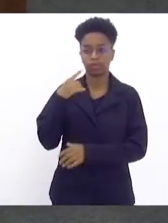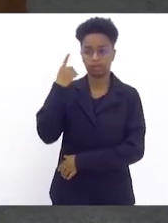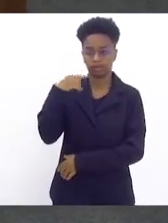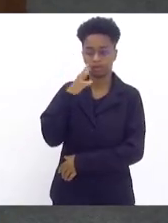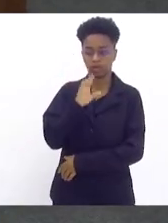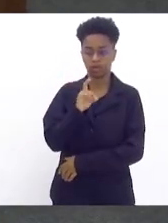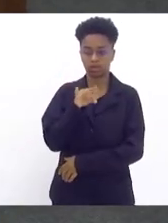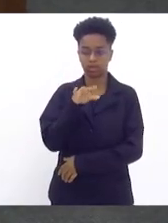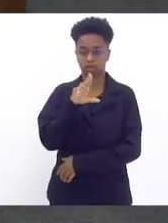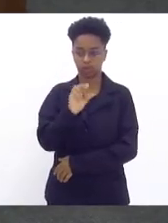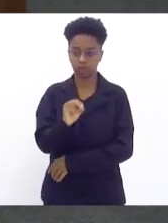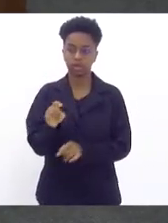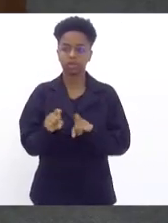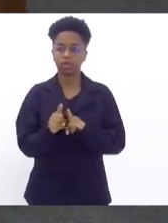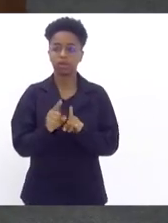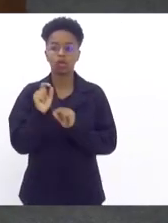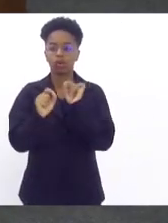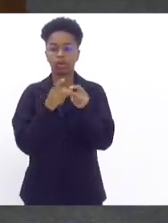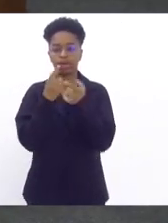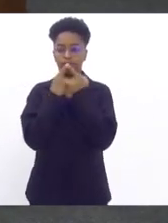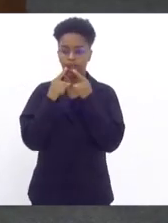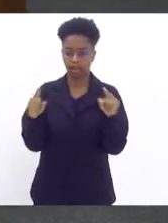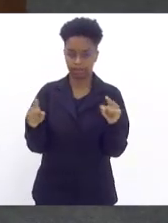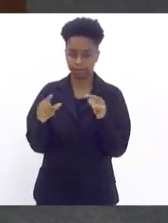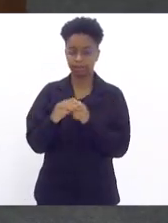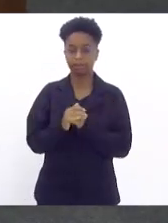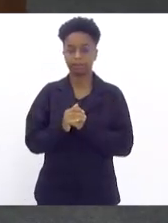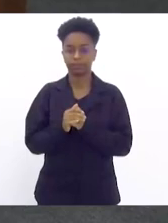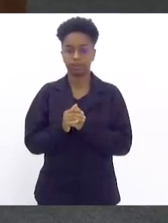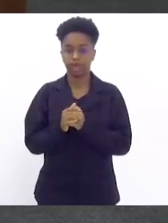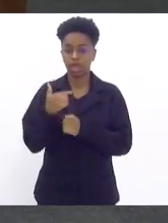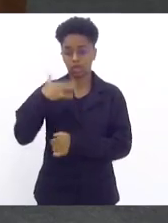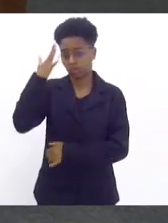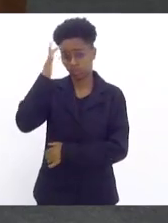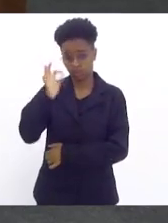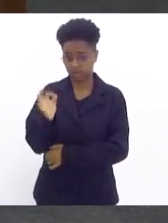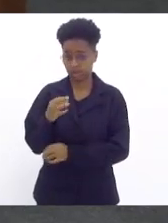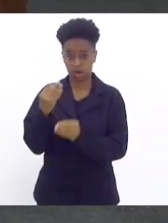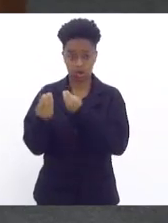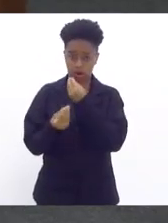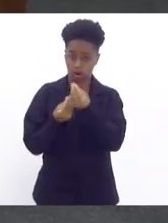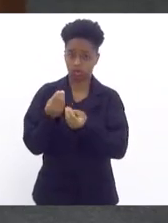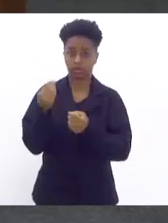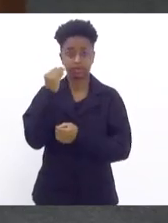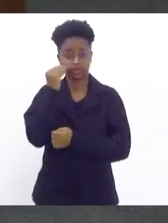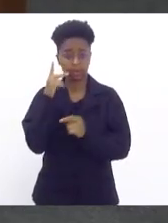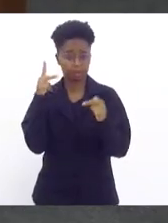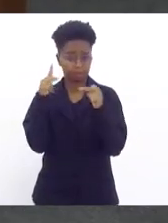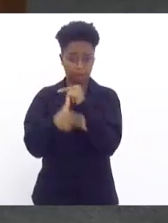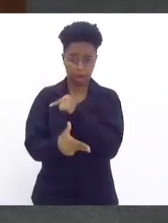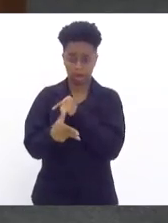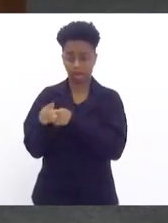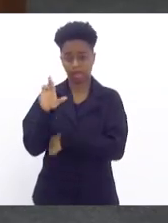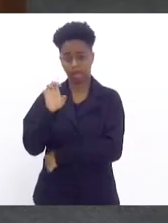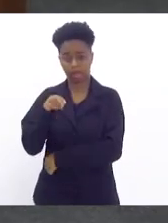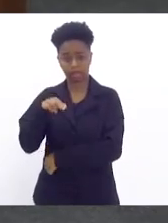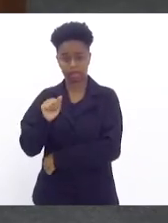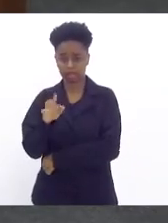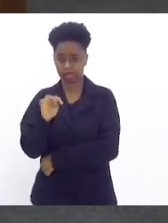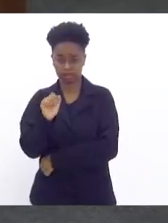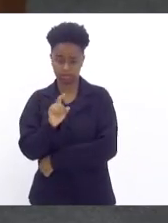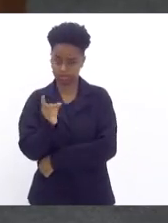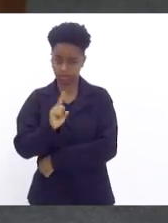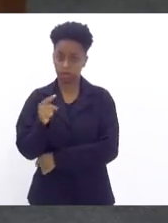Amorim e o questionamento que ele fez não compreendo como tentativa de cerceamento Até porque